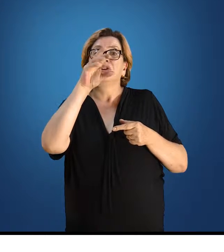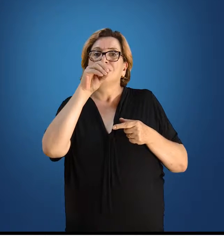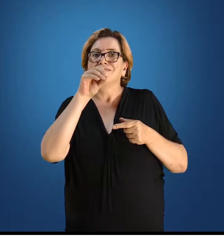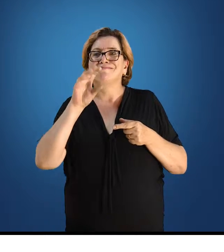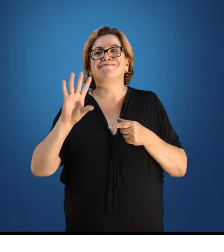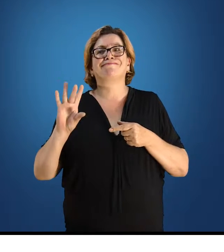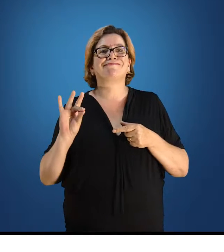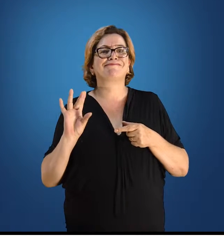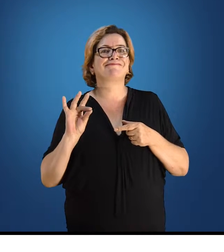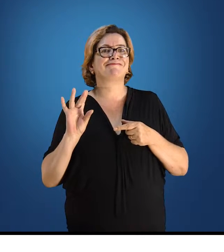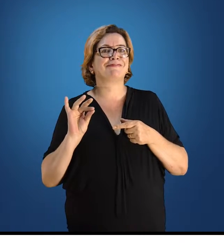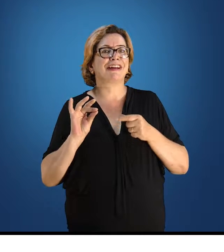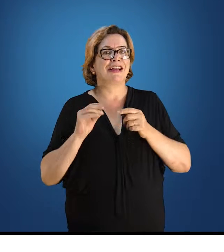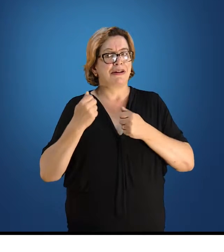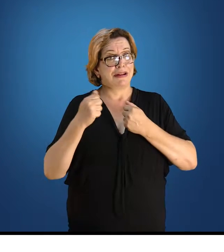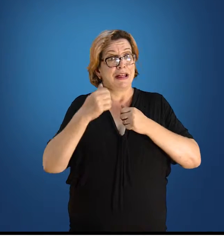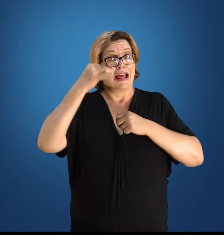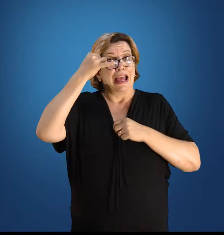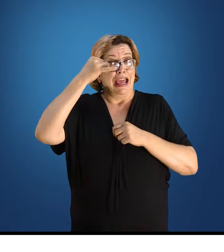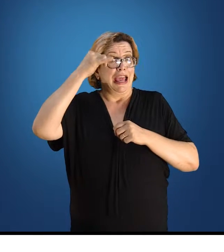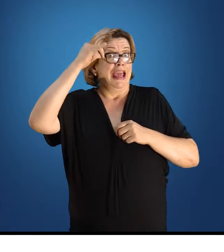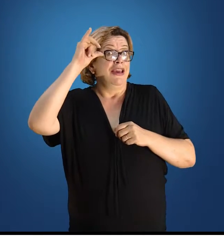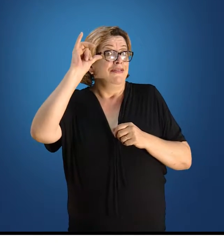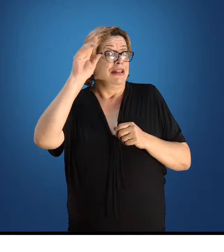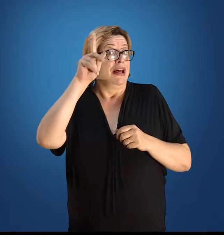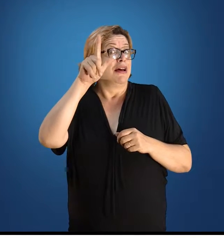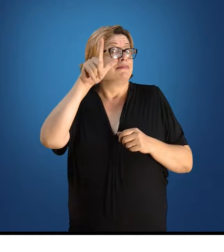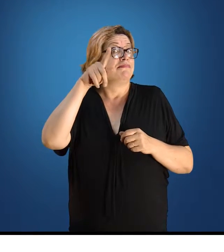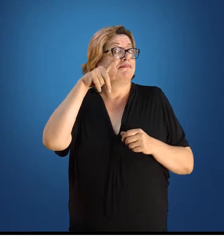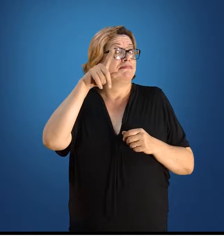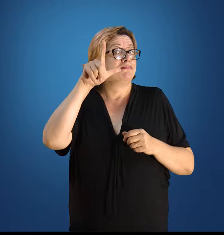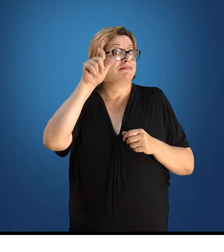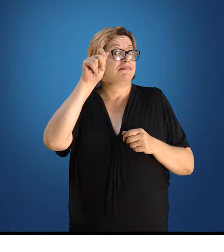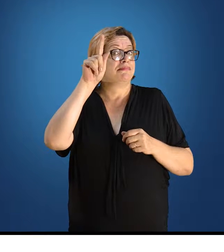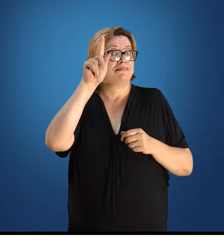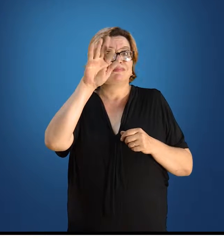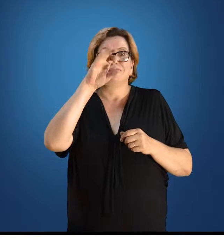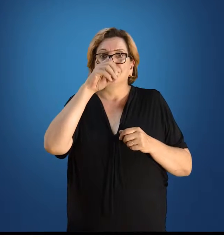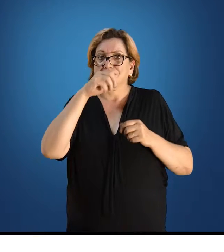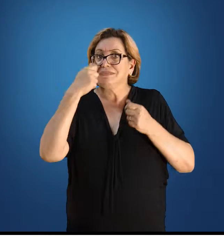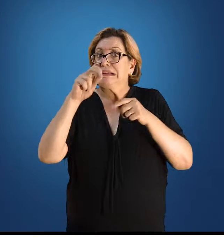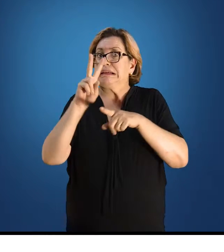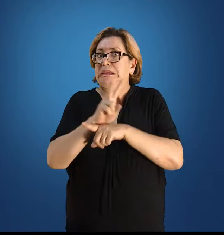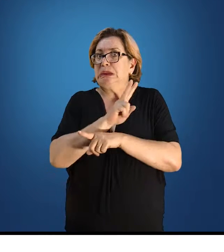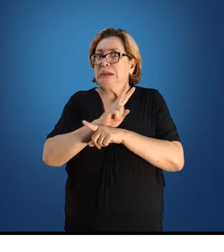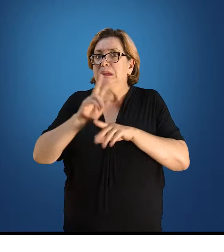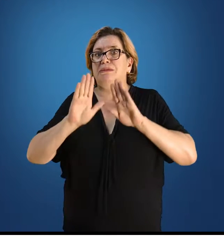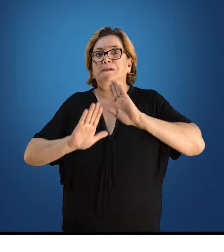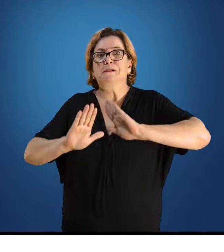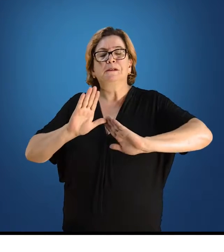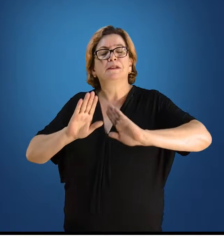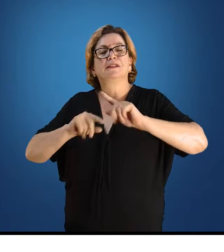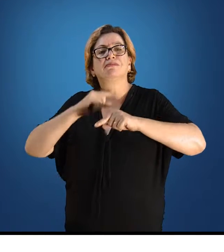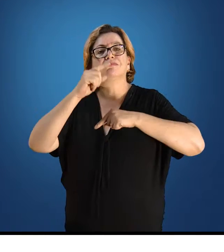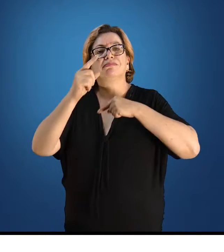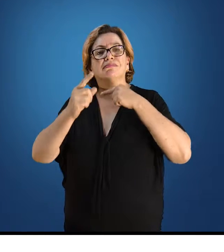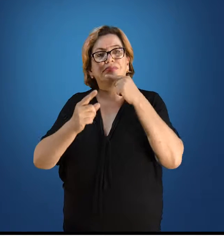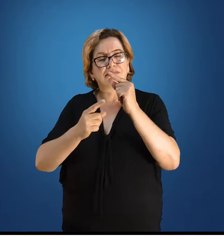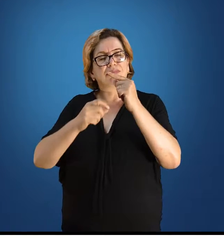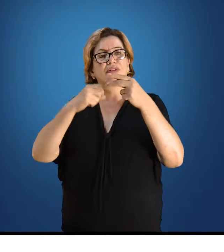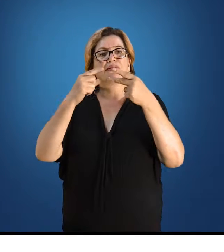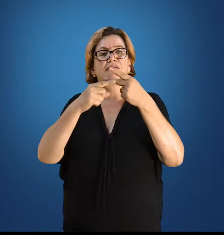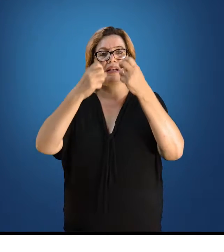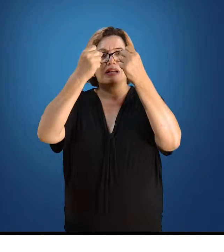muito grande evitar o plágio em publicações científicas e nós temos que ter um cuidado especial com isso. Depois eu vou falar especificamente